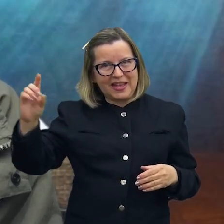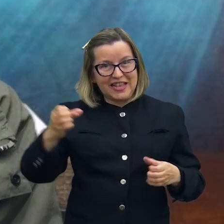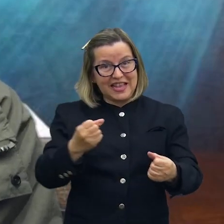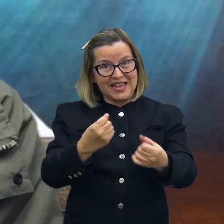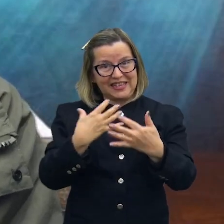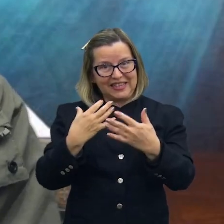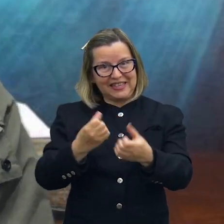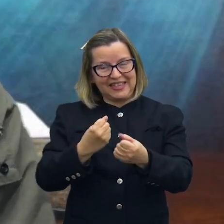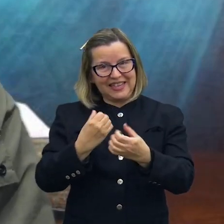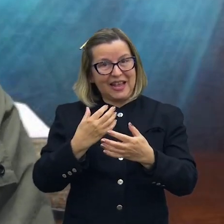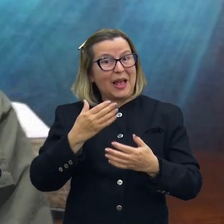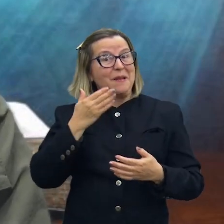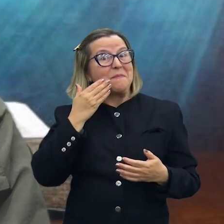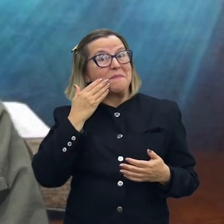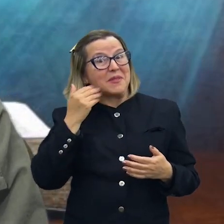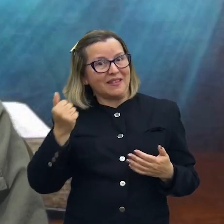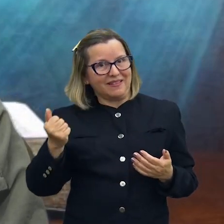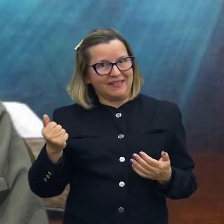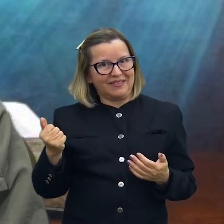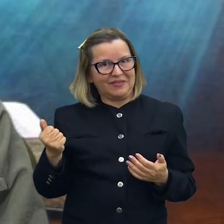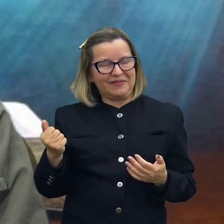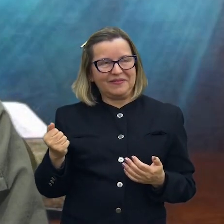nos instruiu, é muito melhor.